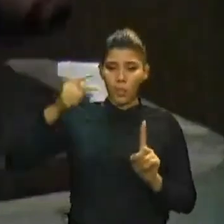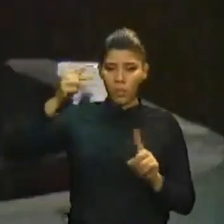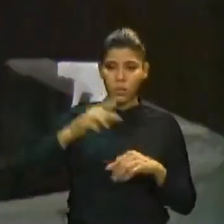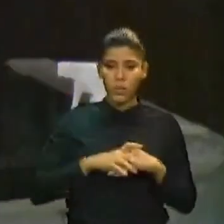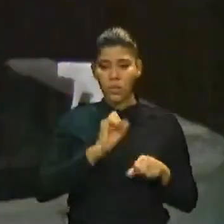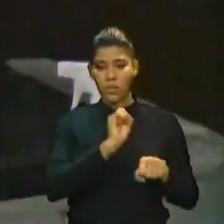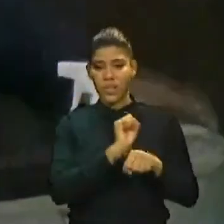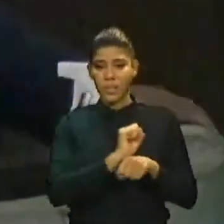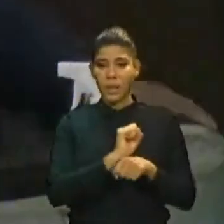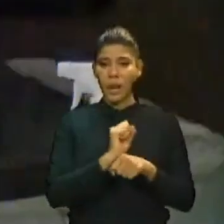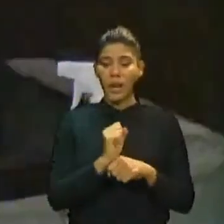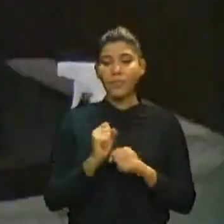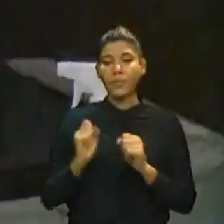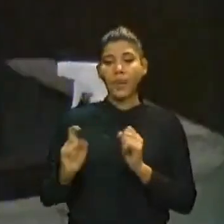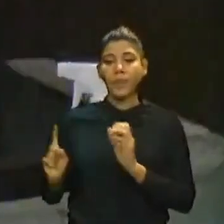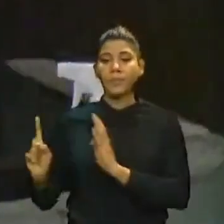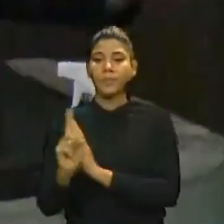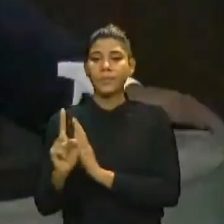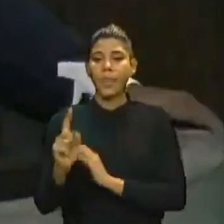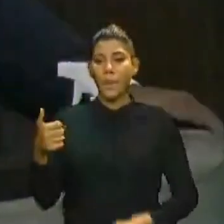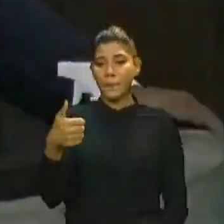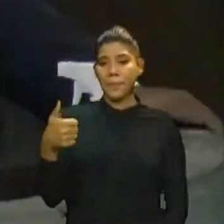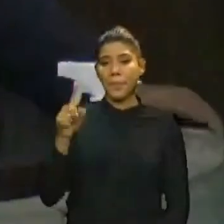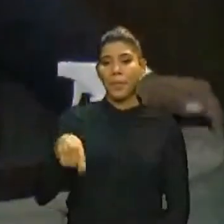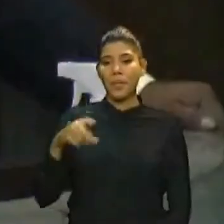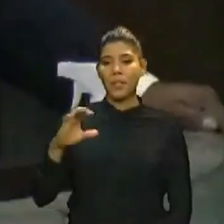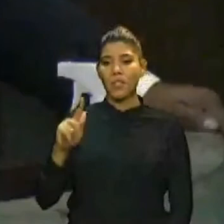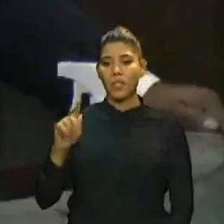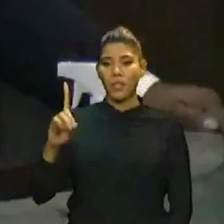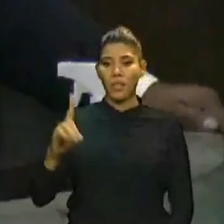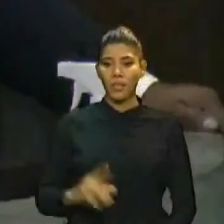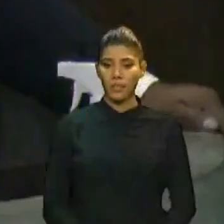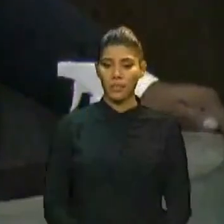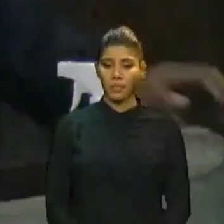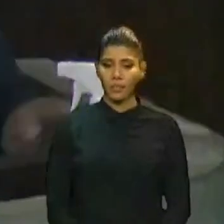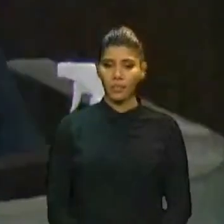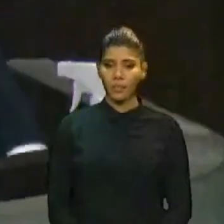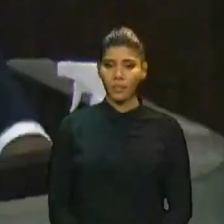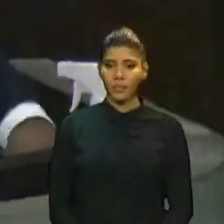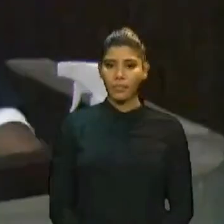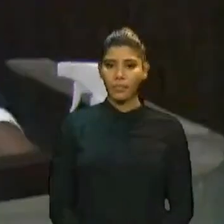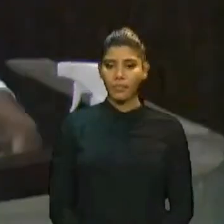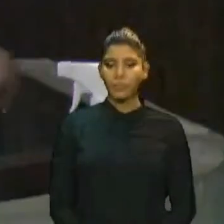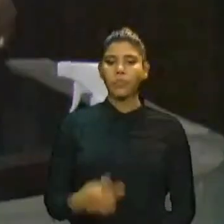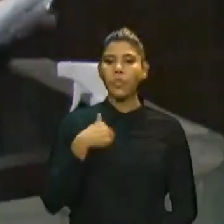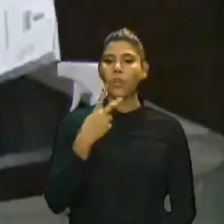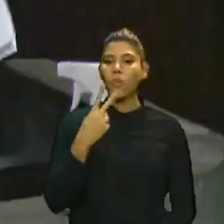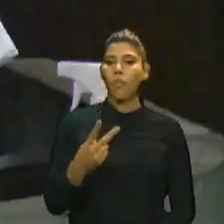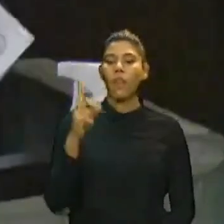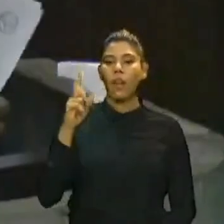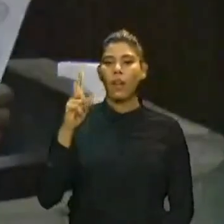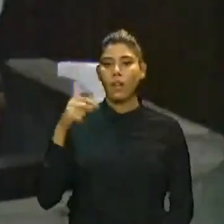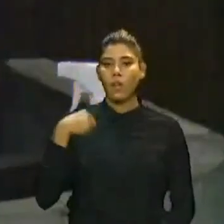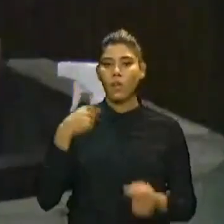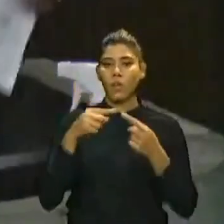para trás, porque o que está lá na CGD vai tomar a frente dele. Então, aqui, eu não vou dizer que sou contrário,